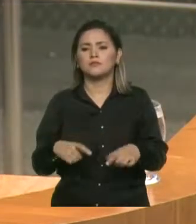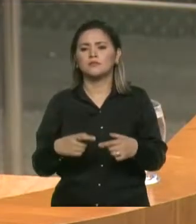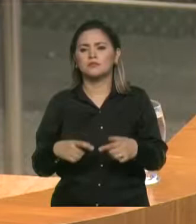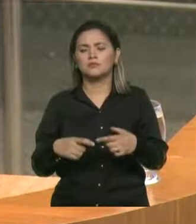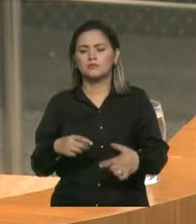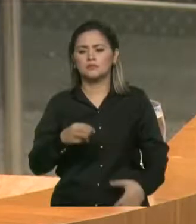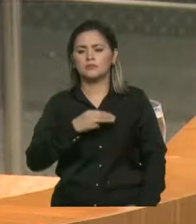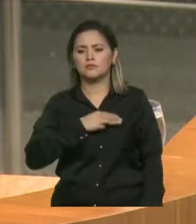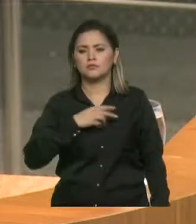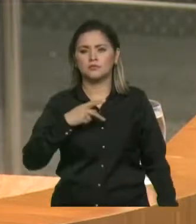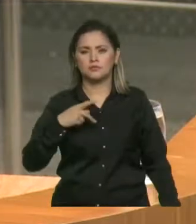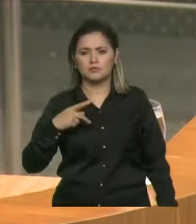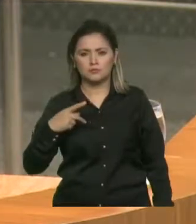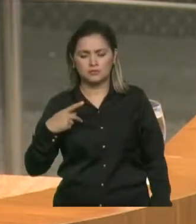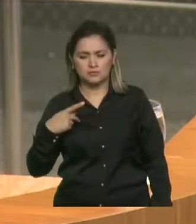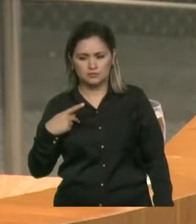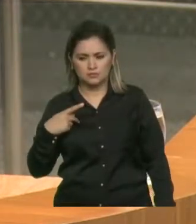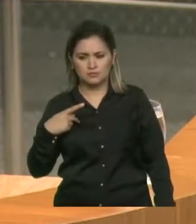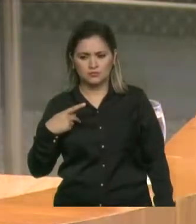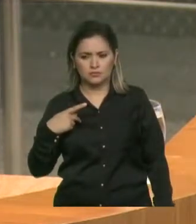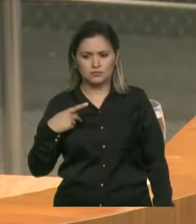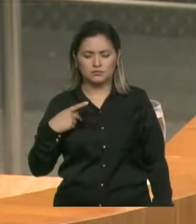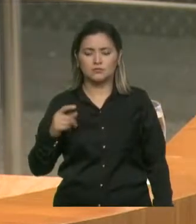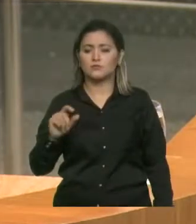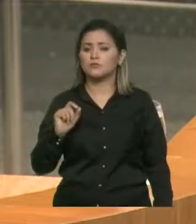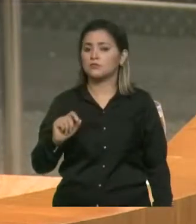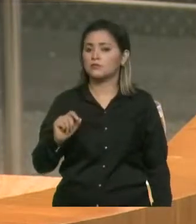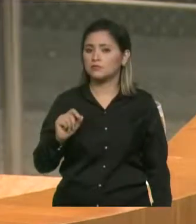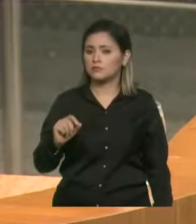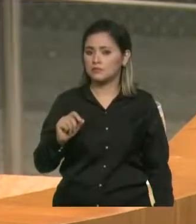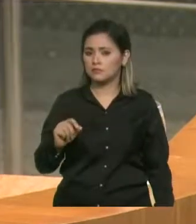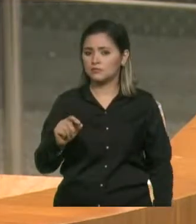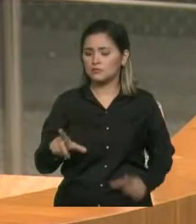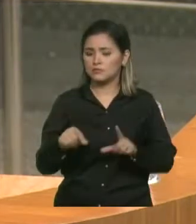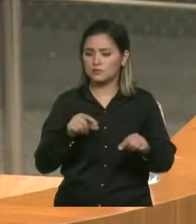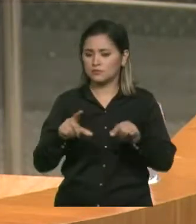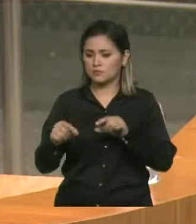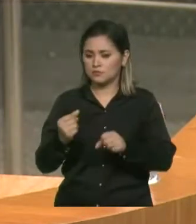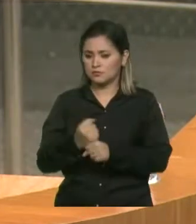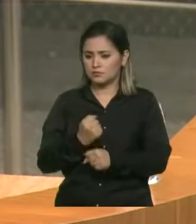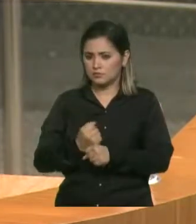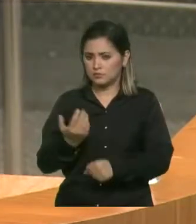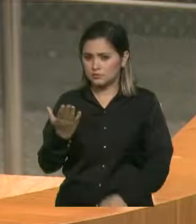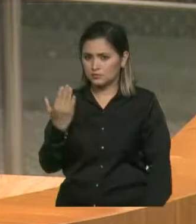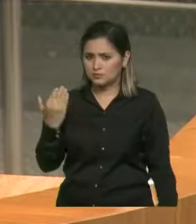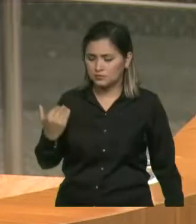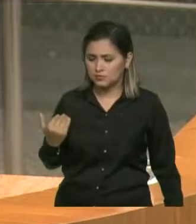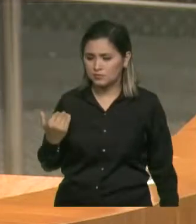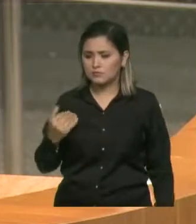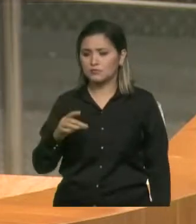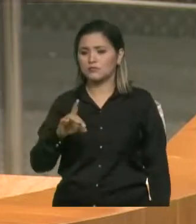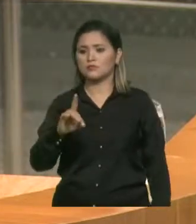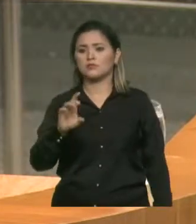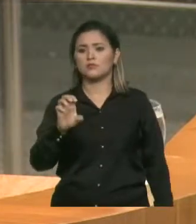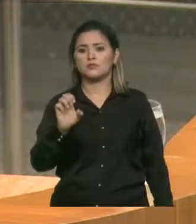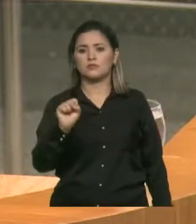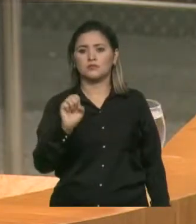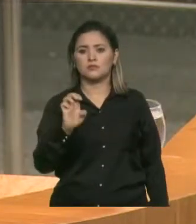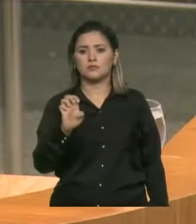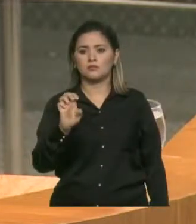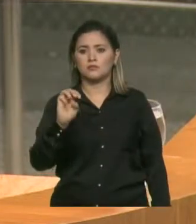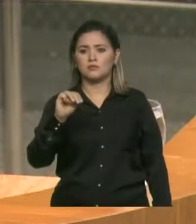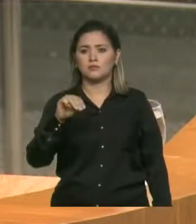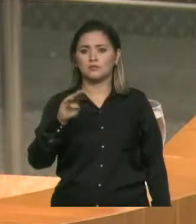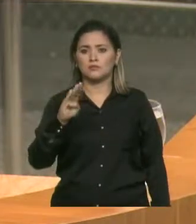Ministério Público que na decisão do ano passado o desembargador Fravetto, que